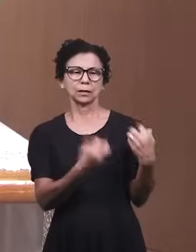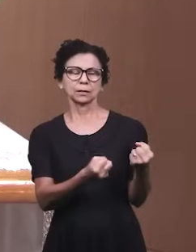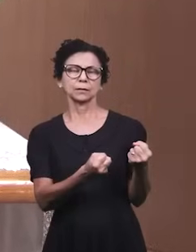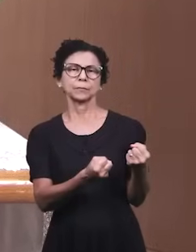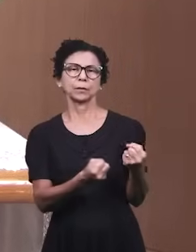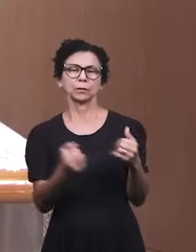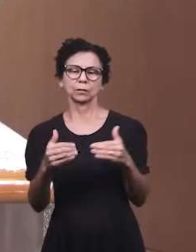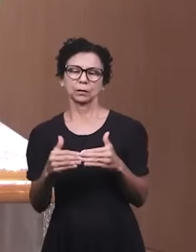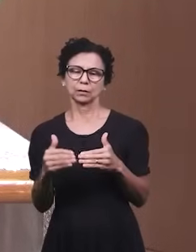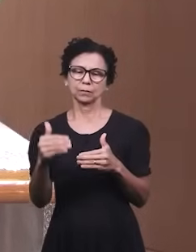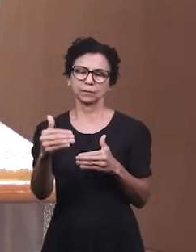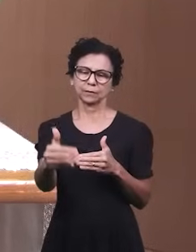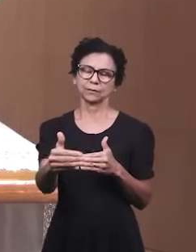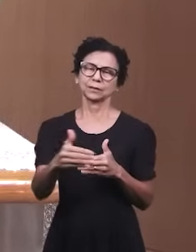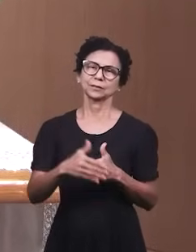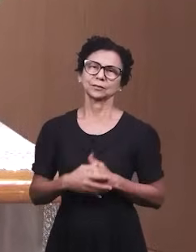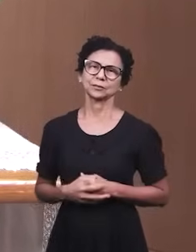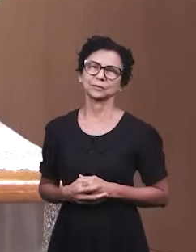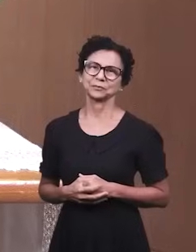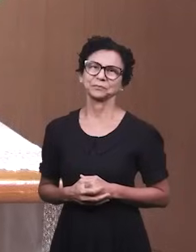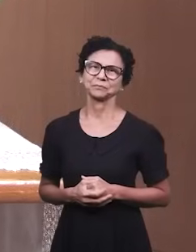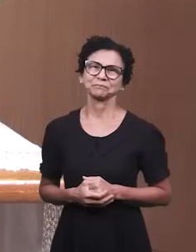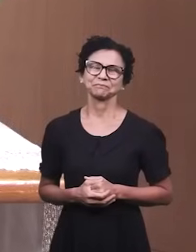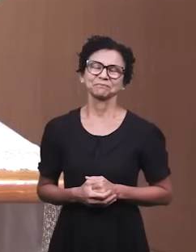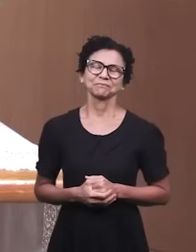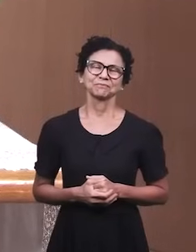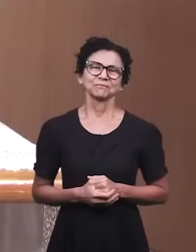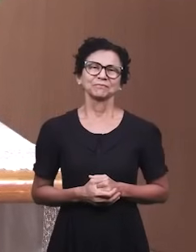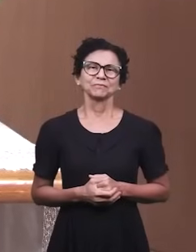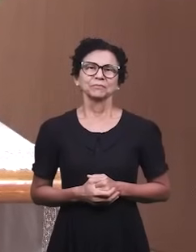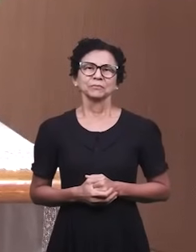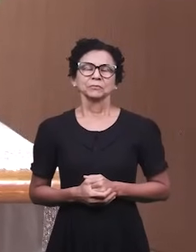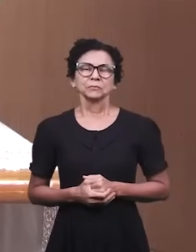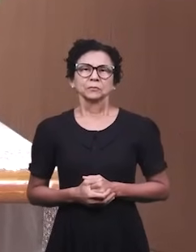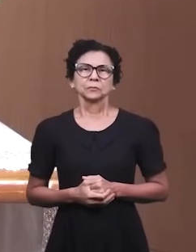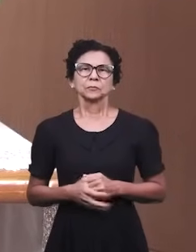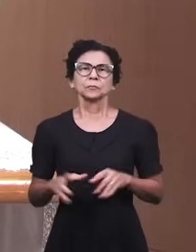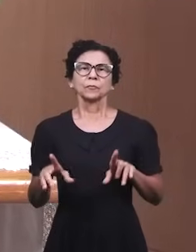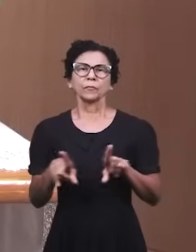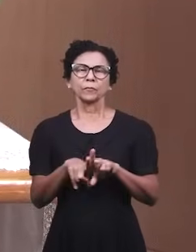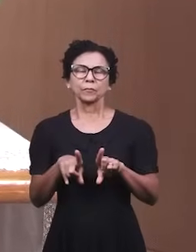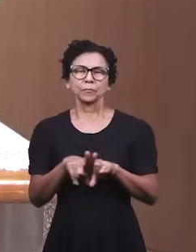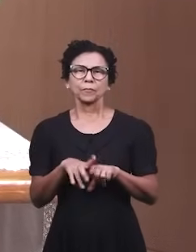dia, esse dia grande do Senhor, que iria